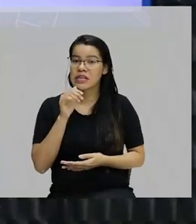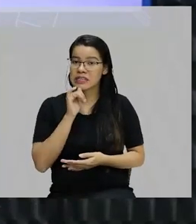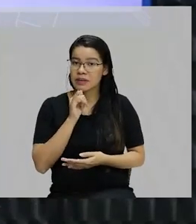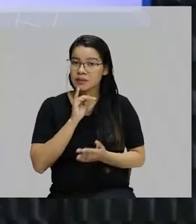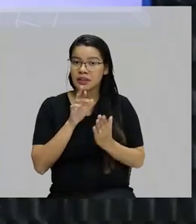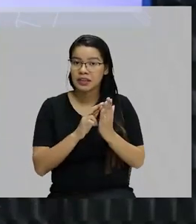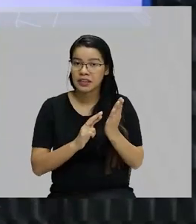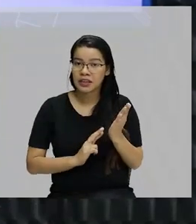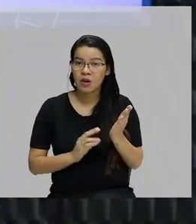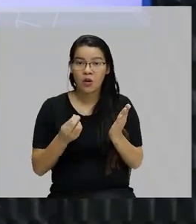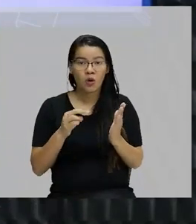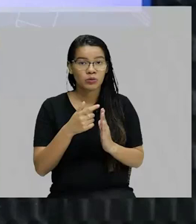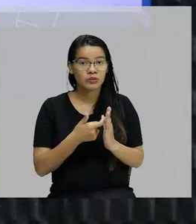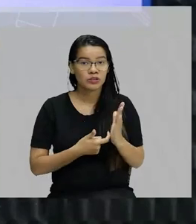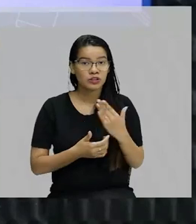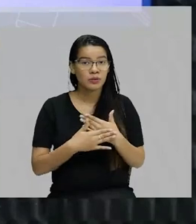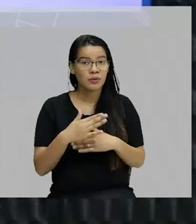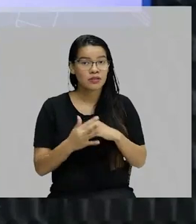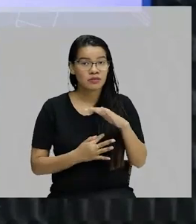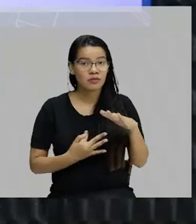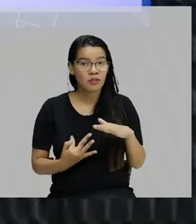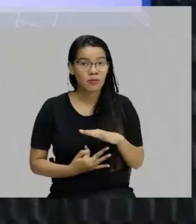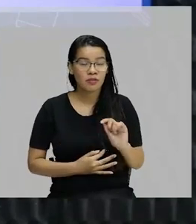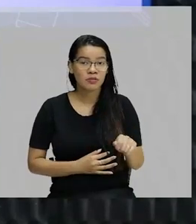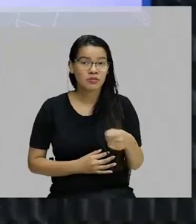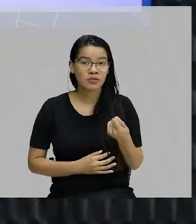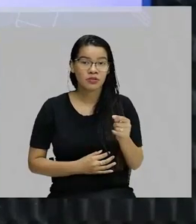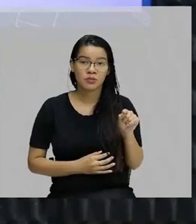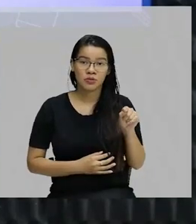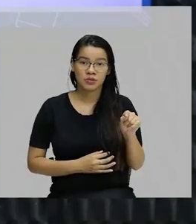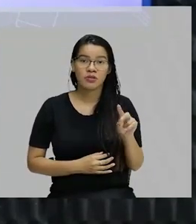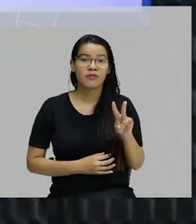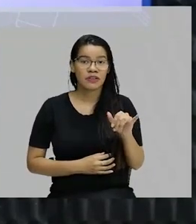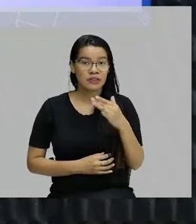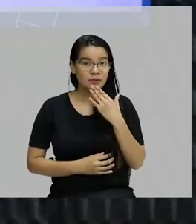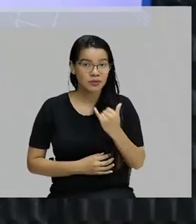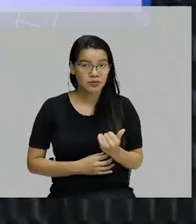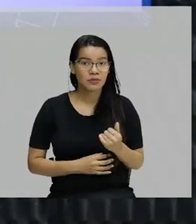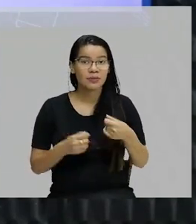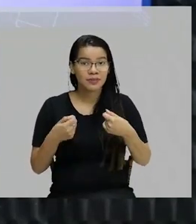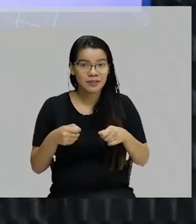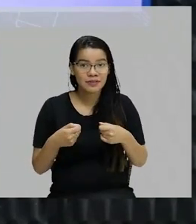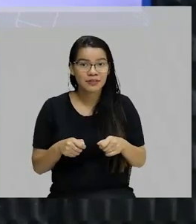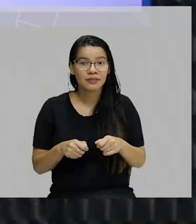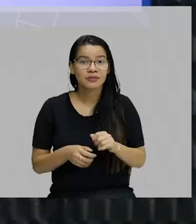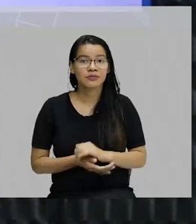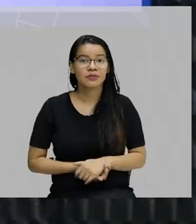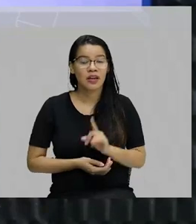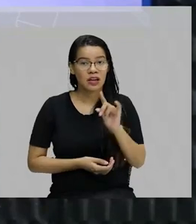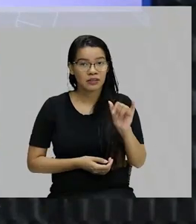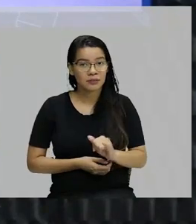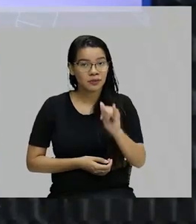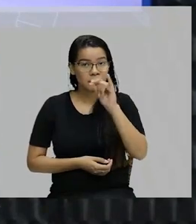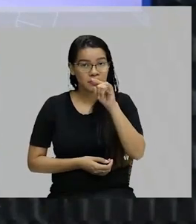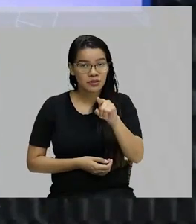elaborar um texto mais formal os sinais de pontuação eles vão ser cobrados de vocês então é importante que vocês utilizem Ah